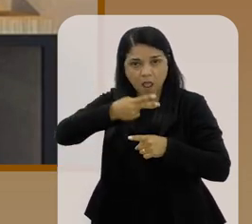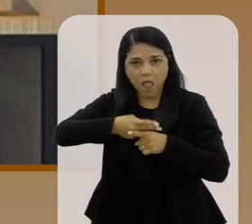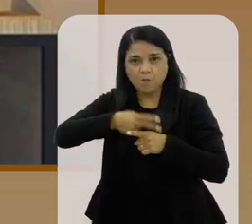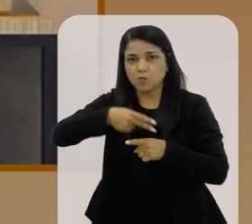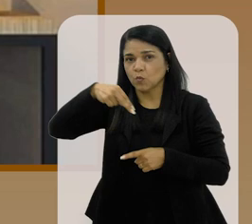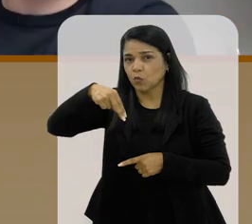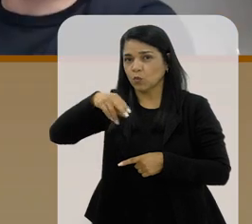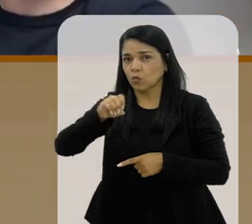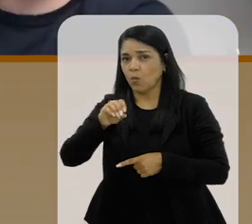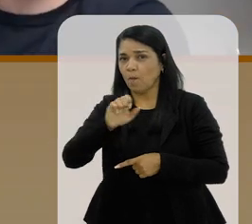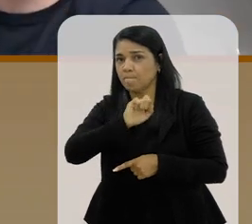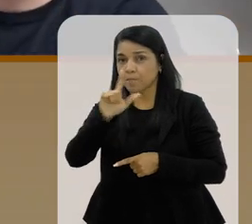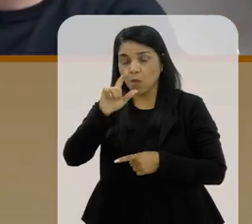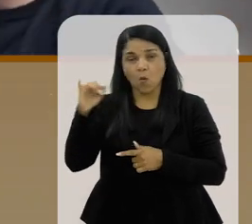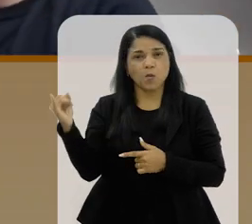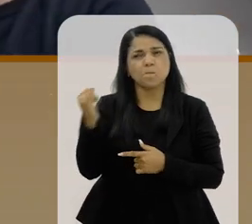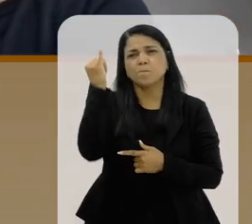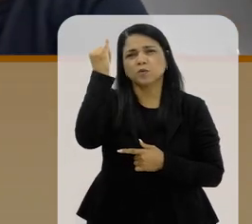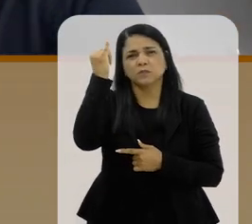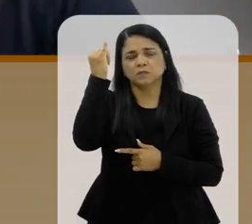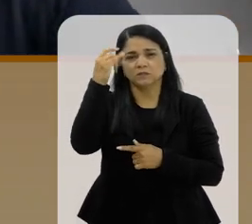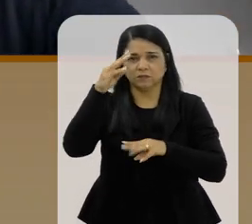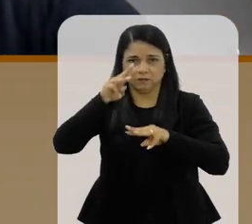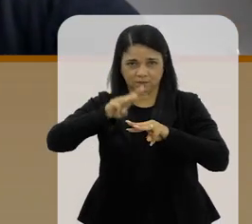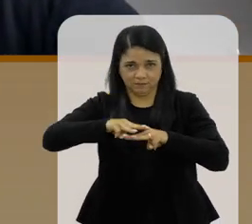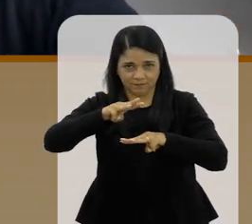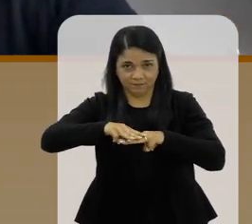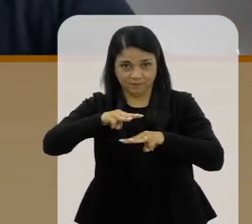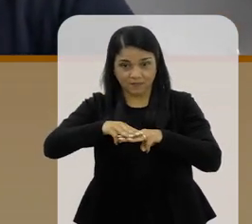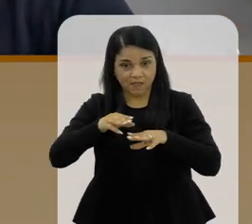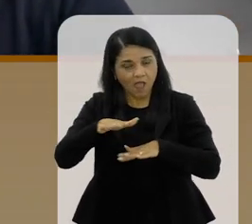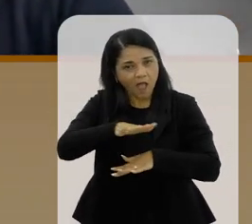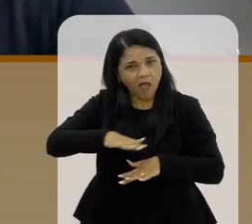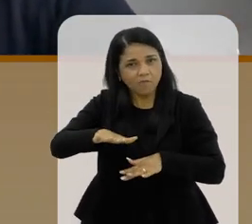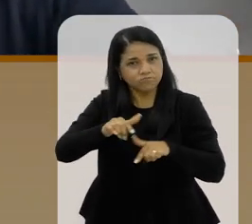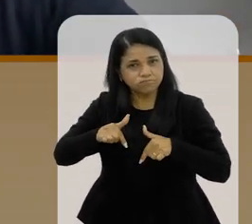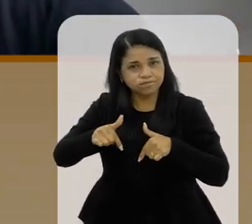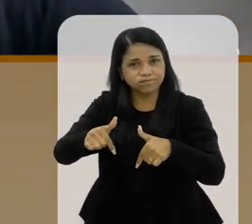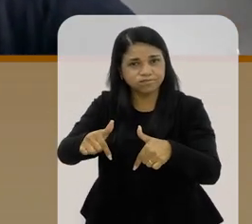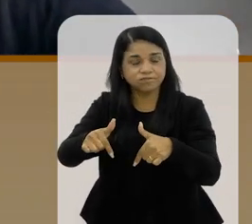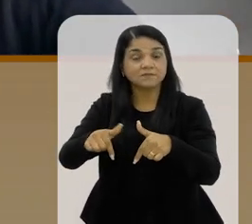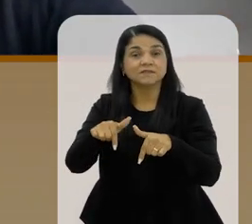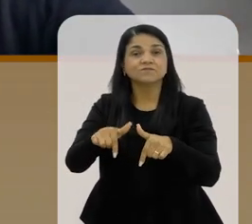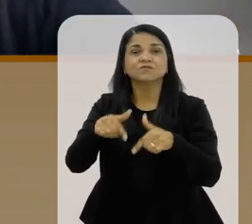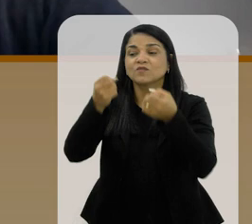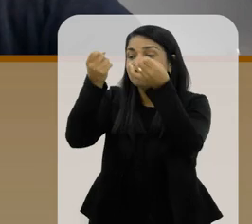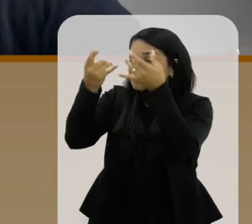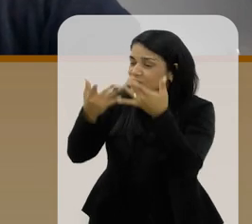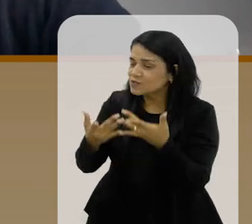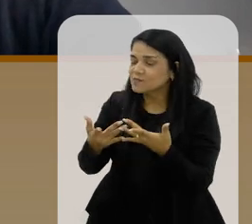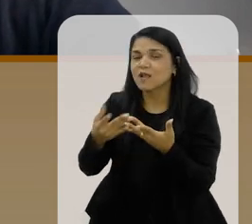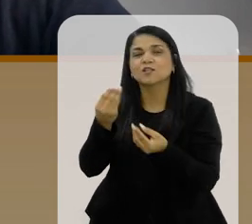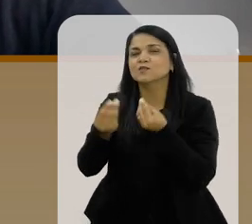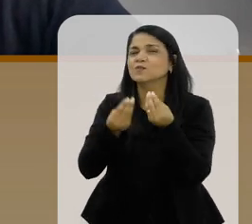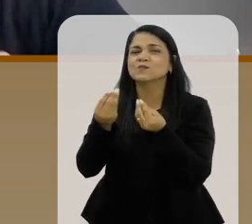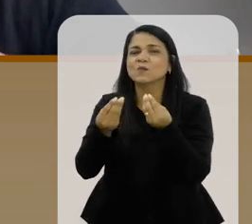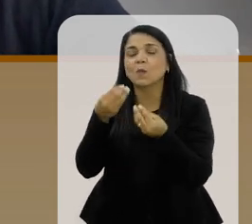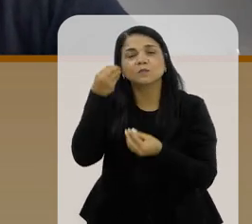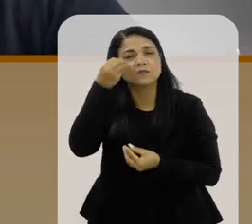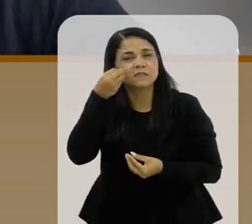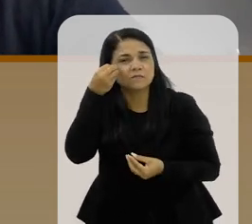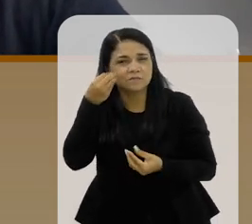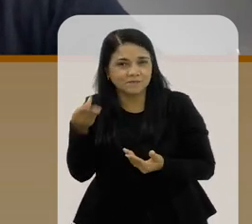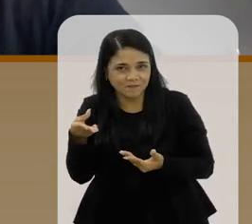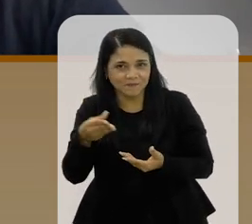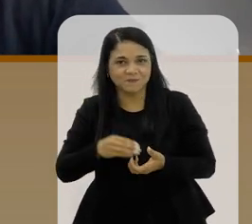considerado o Nobel da Matemática, um prêmio muito importante, né, para quem atua na área. E eu queria que você contasse para a gente como é